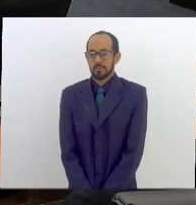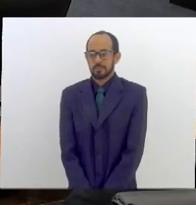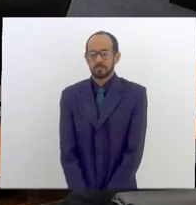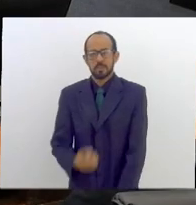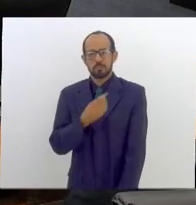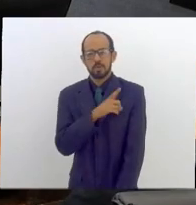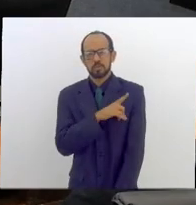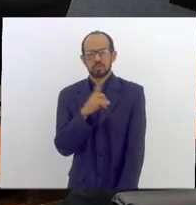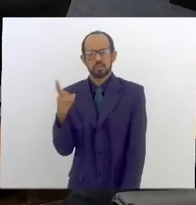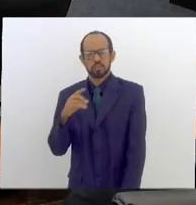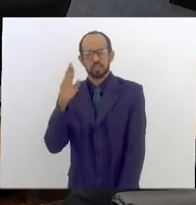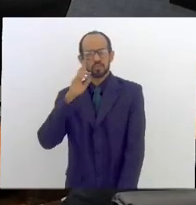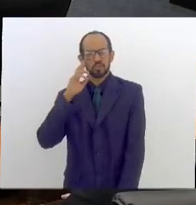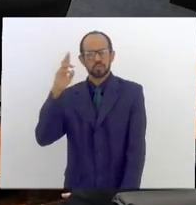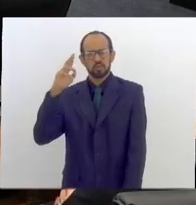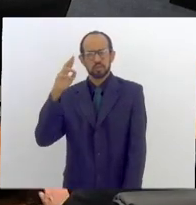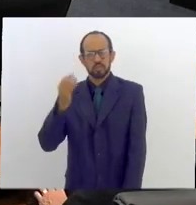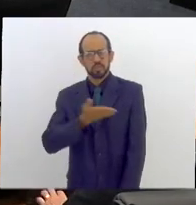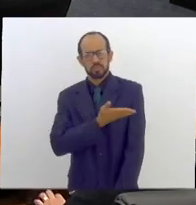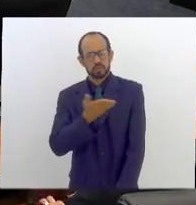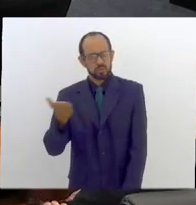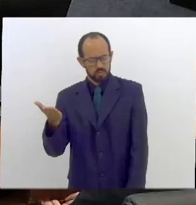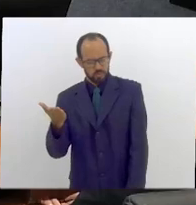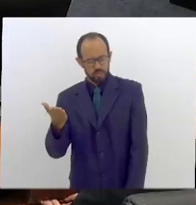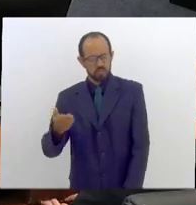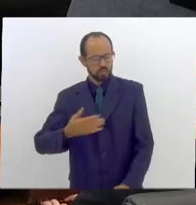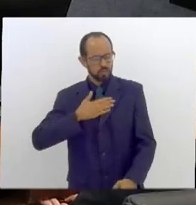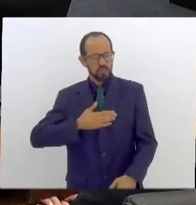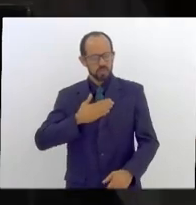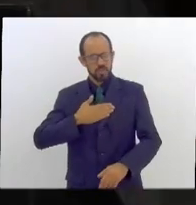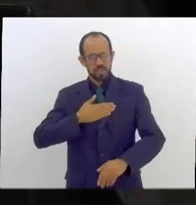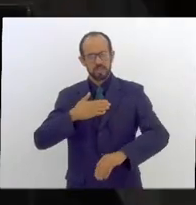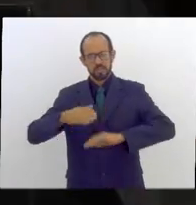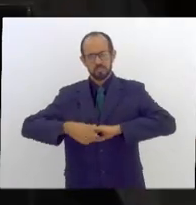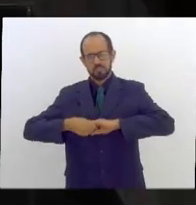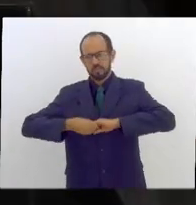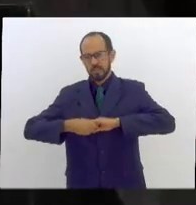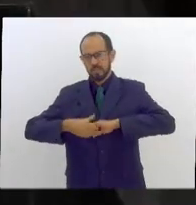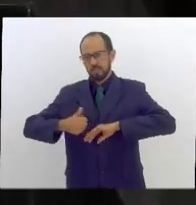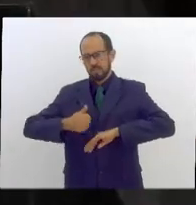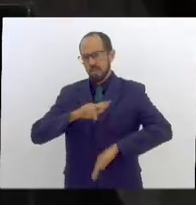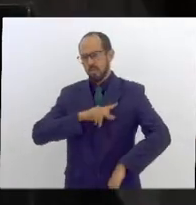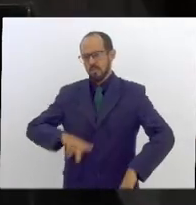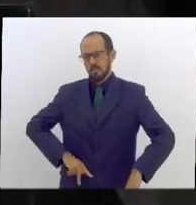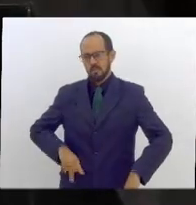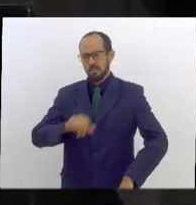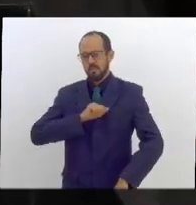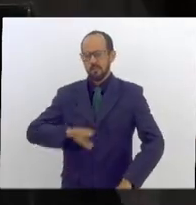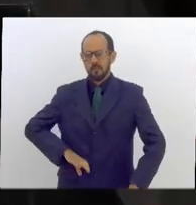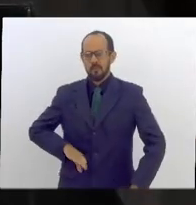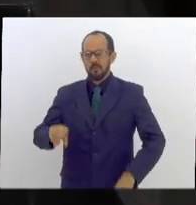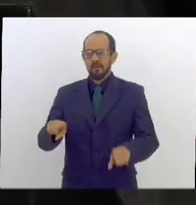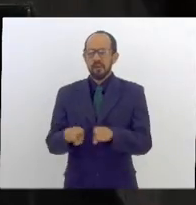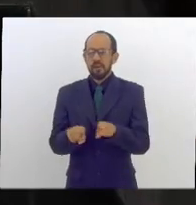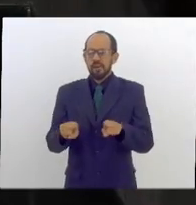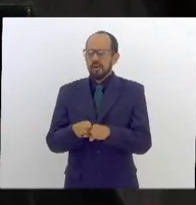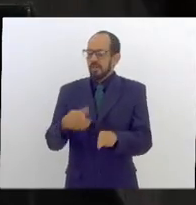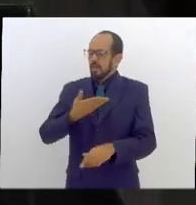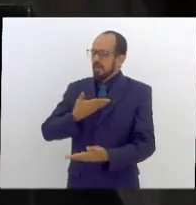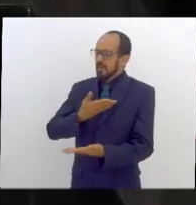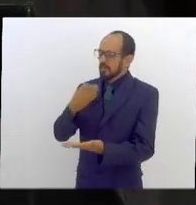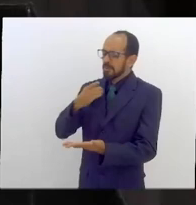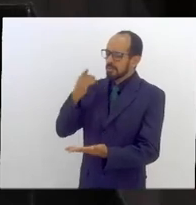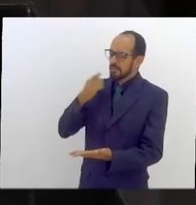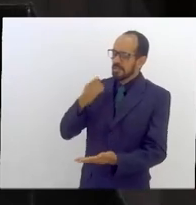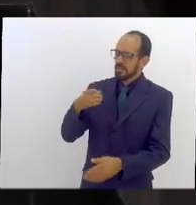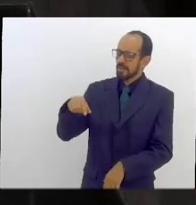Bom dia, senhoras e senhores. Gostaria de estar cumprimentando o nosso presidente André Siciliano, meus companheiros de parlamento, deputado